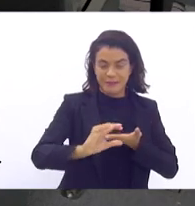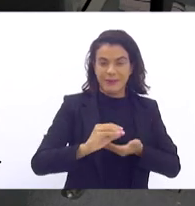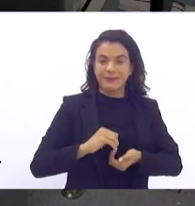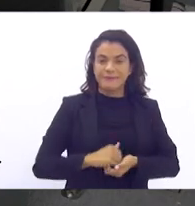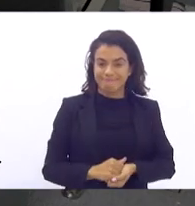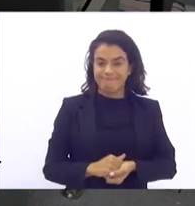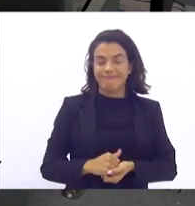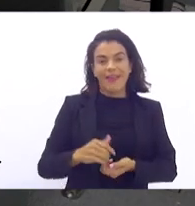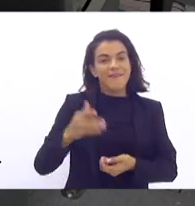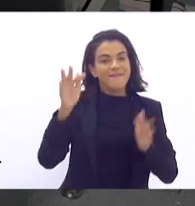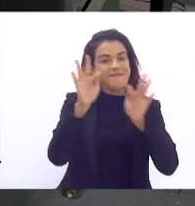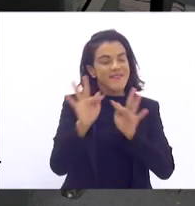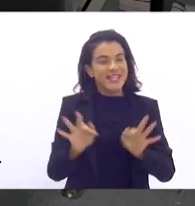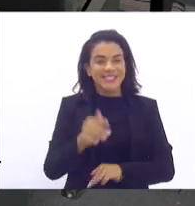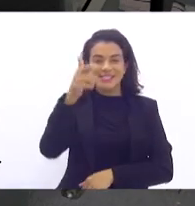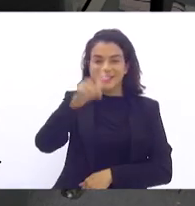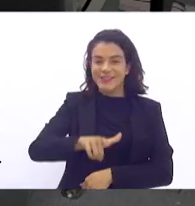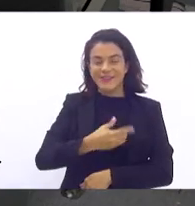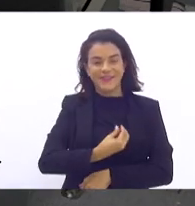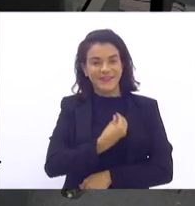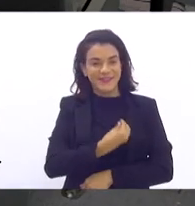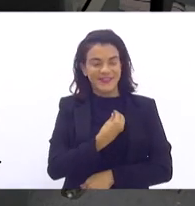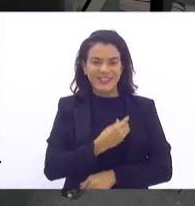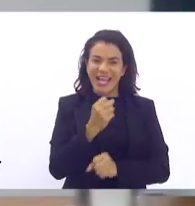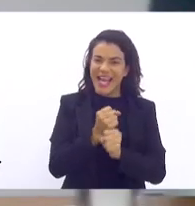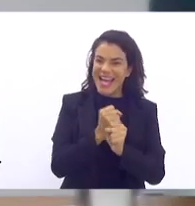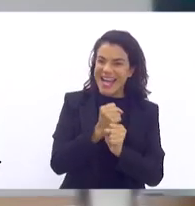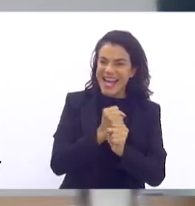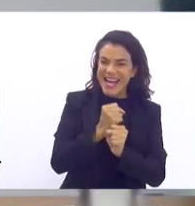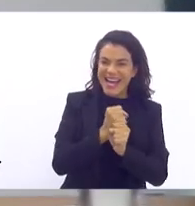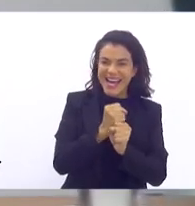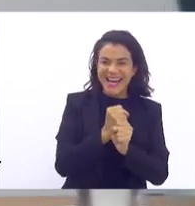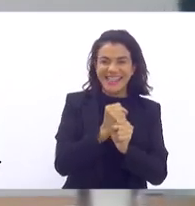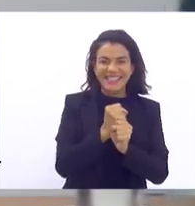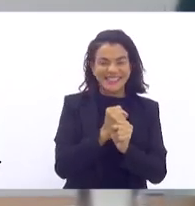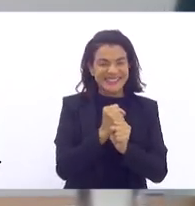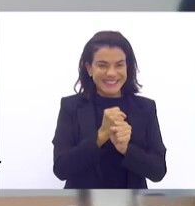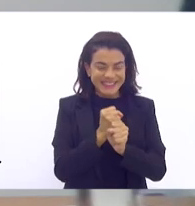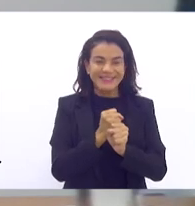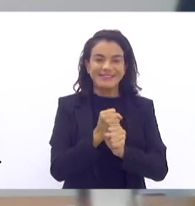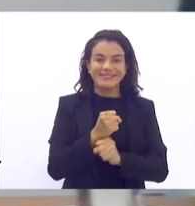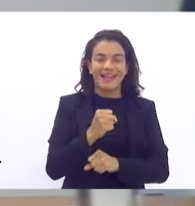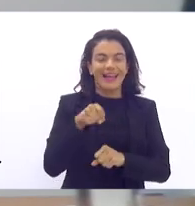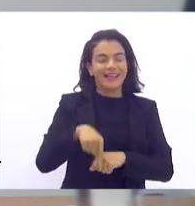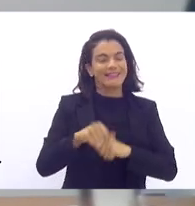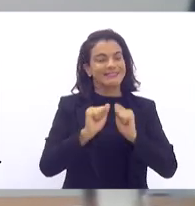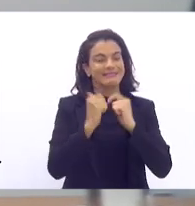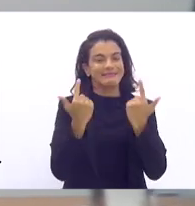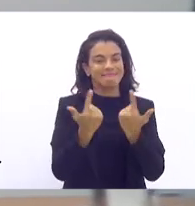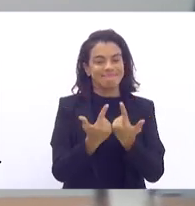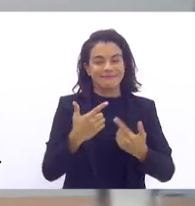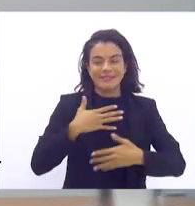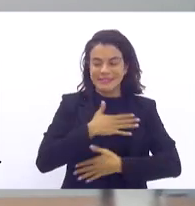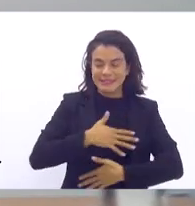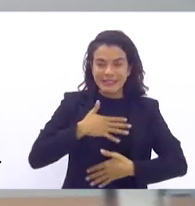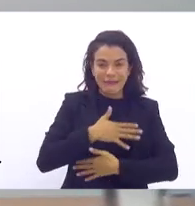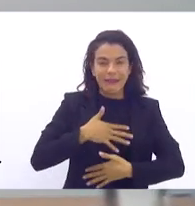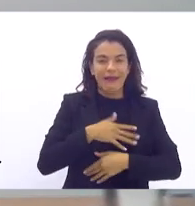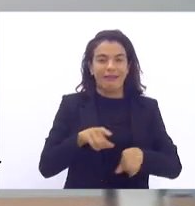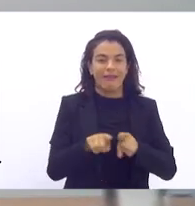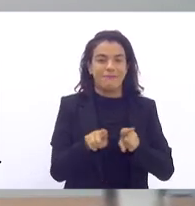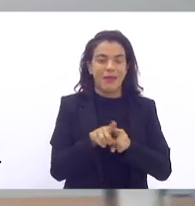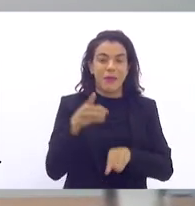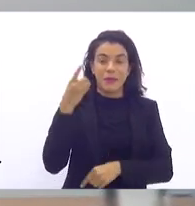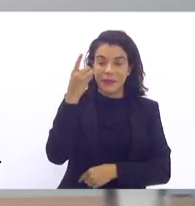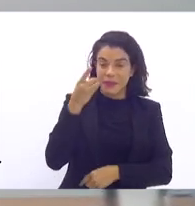feliz está de volta aqui Assembleia Legislativa depois de tantos anos usando a palavra aqui na Assembleia sauda ao